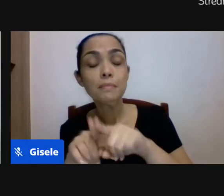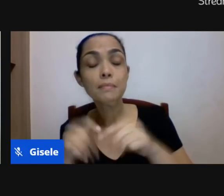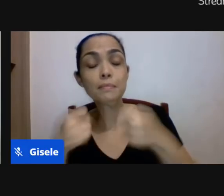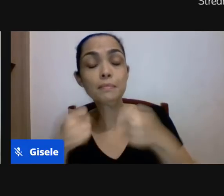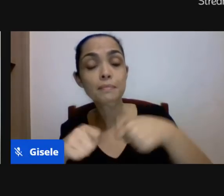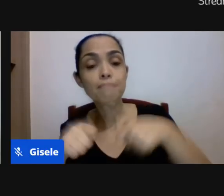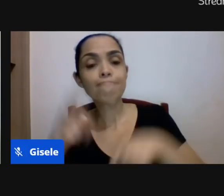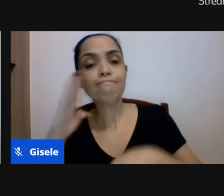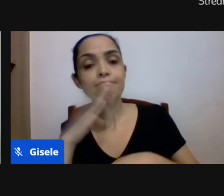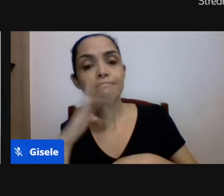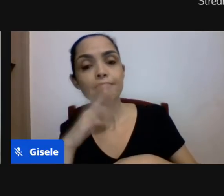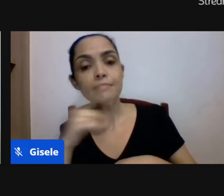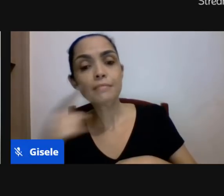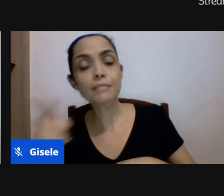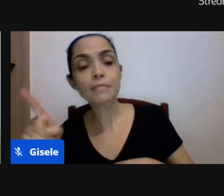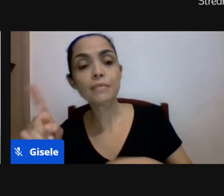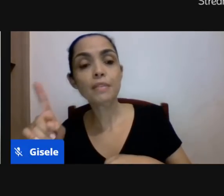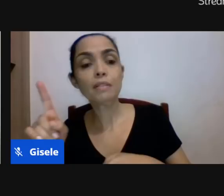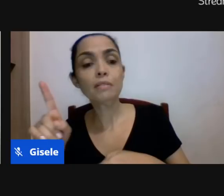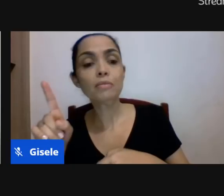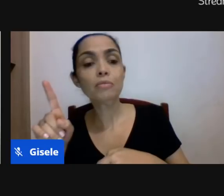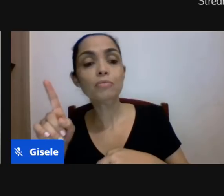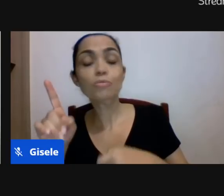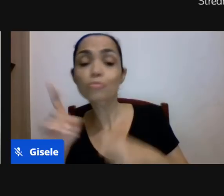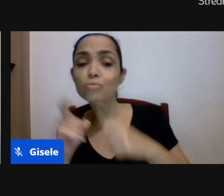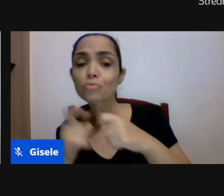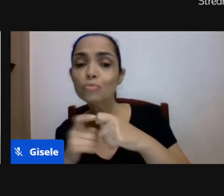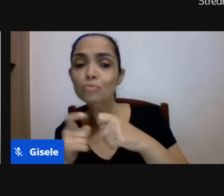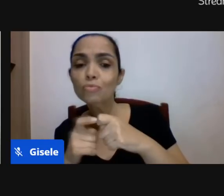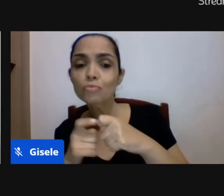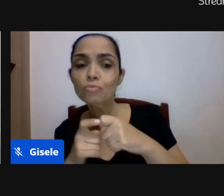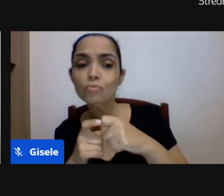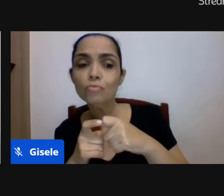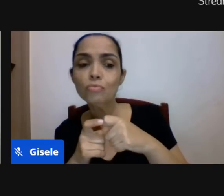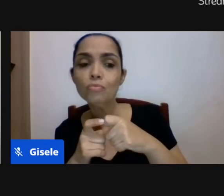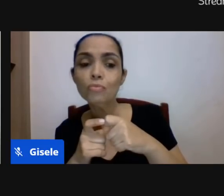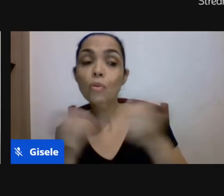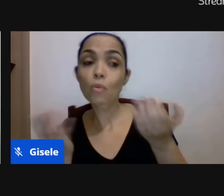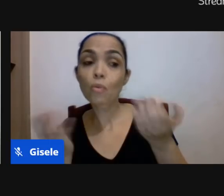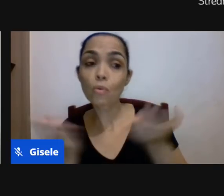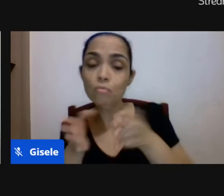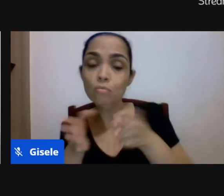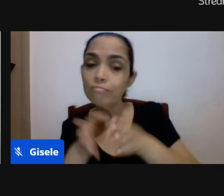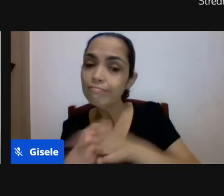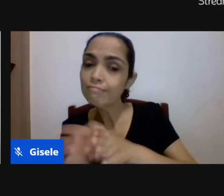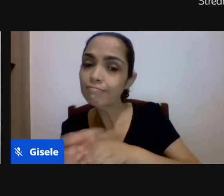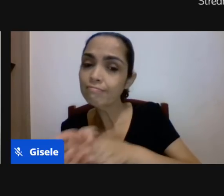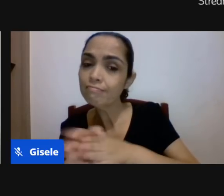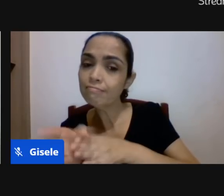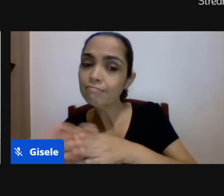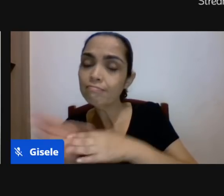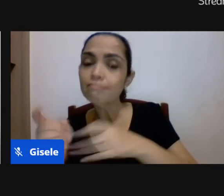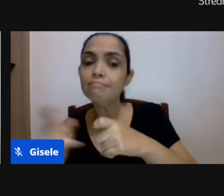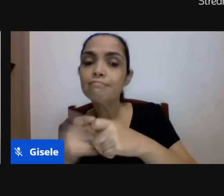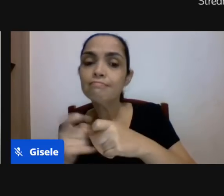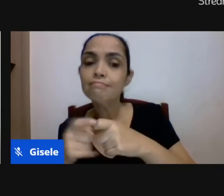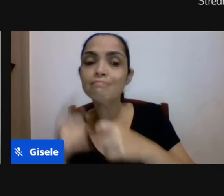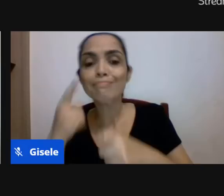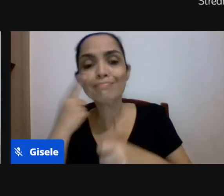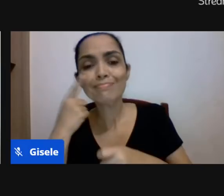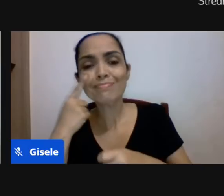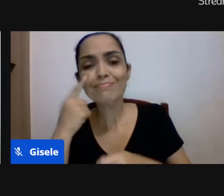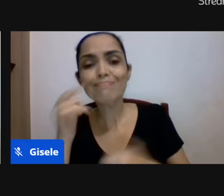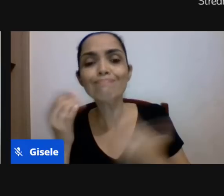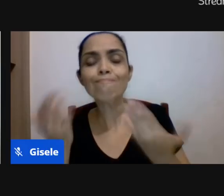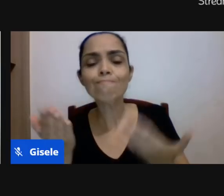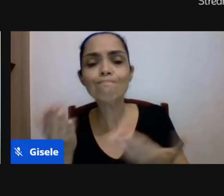possível um serviço de saúde de qualquer forma, tá? Porque hoje a orientação é que se procure o serviço de saúde em qualquer situação para uma